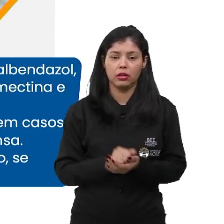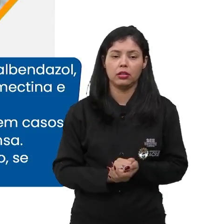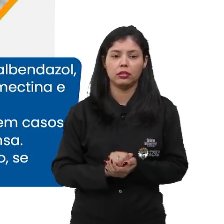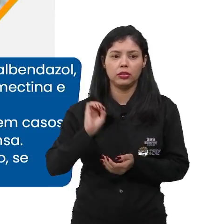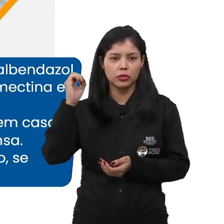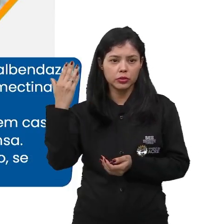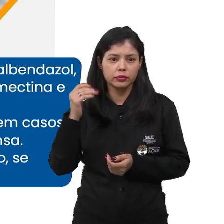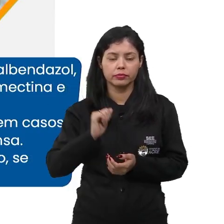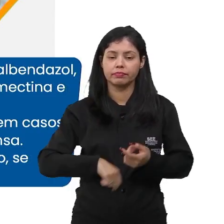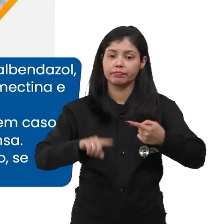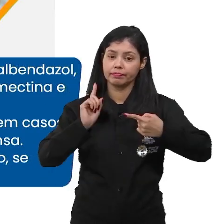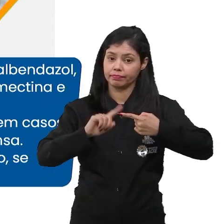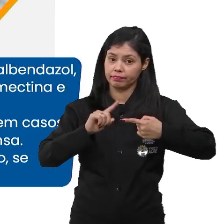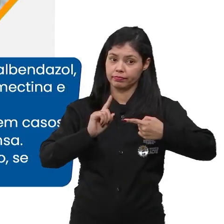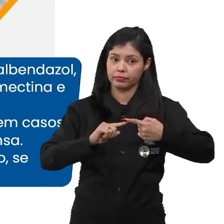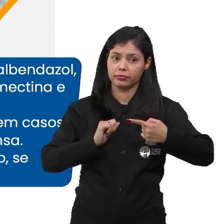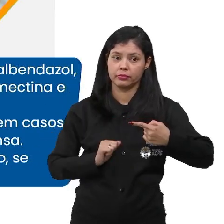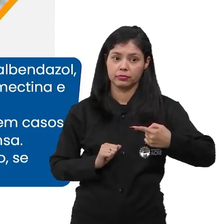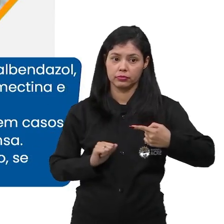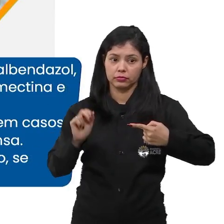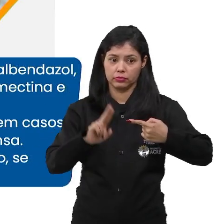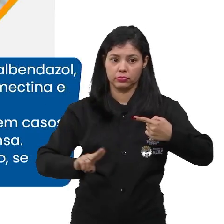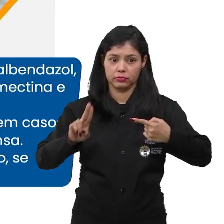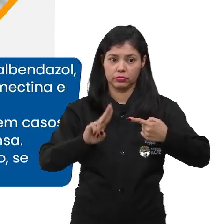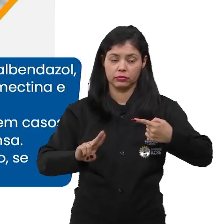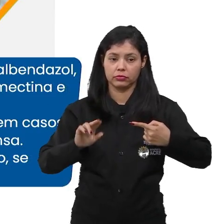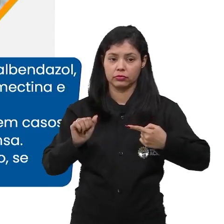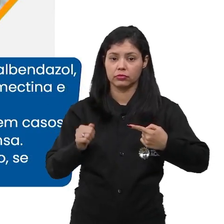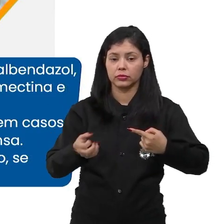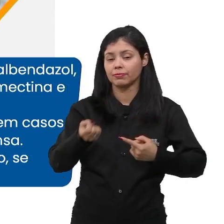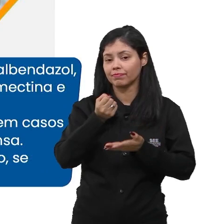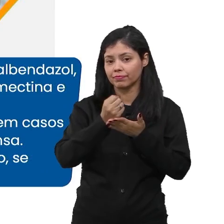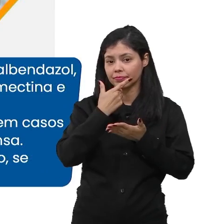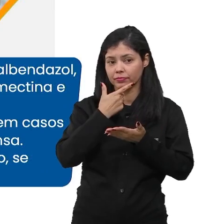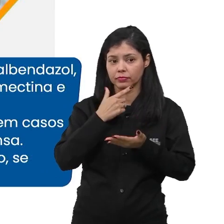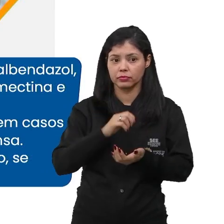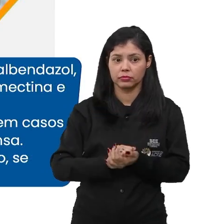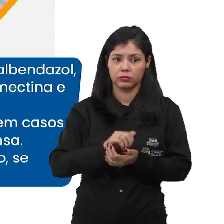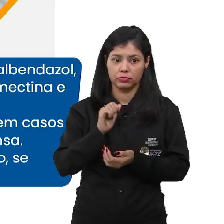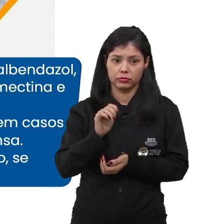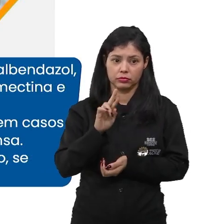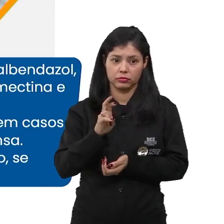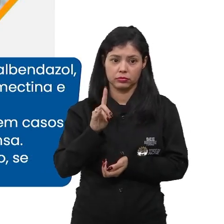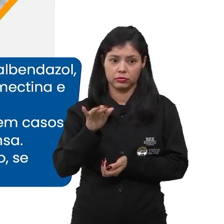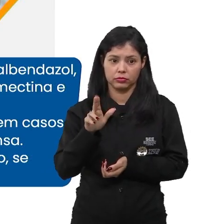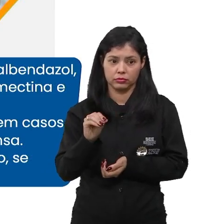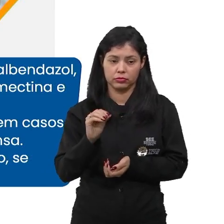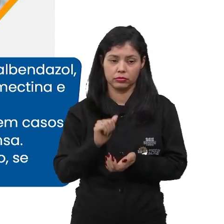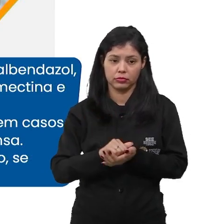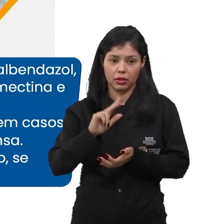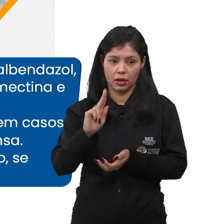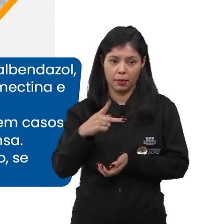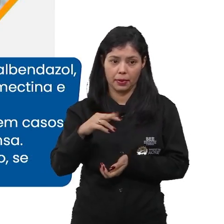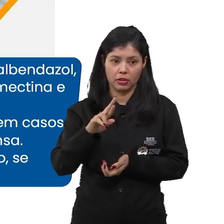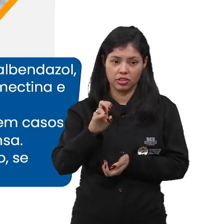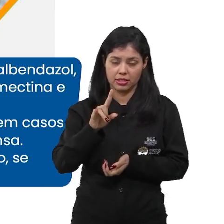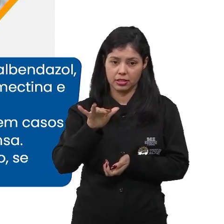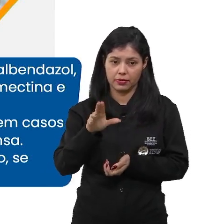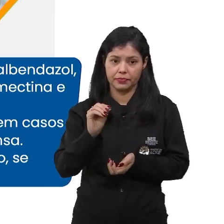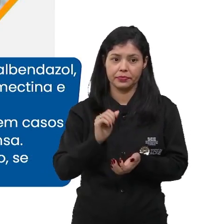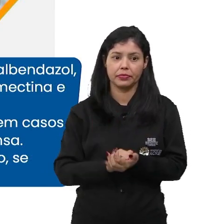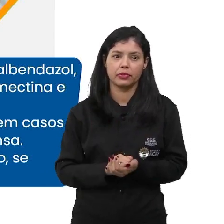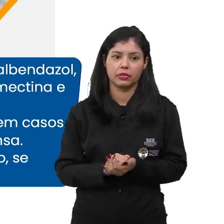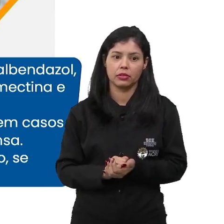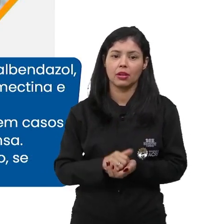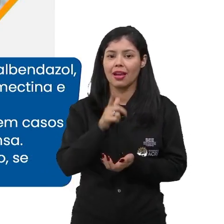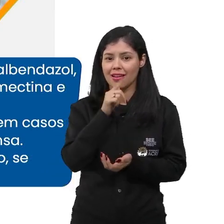no caso da leptospirose, vai ser o uso de antibióticos, ali como a doxiciclina e a penicilina, né? A